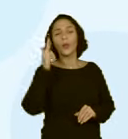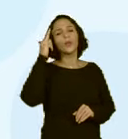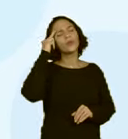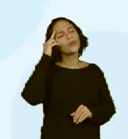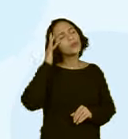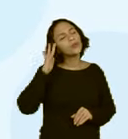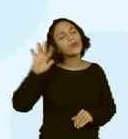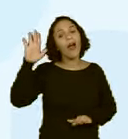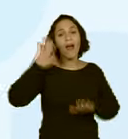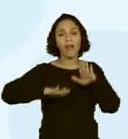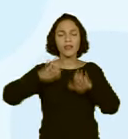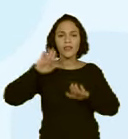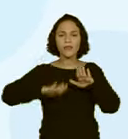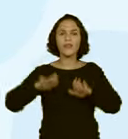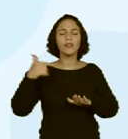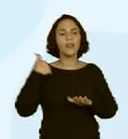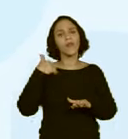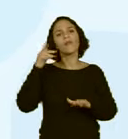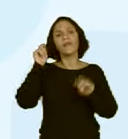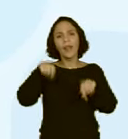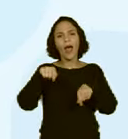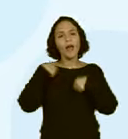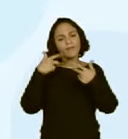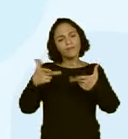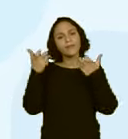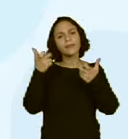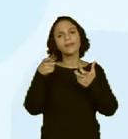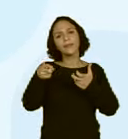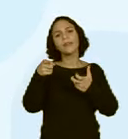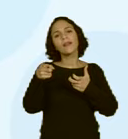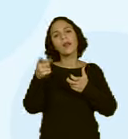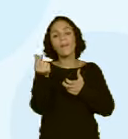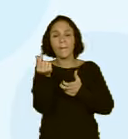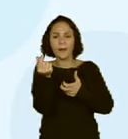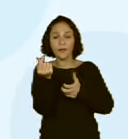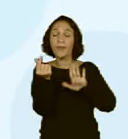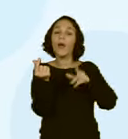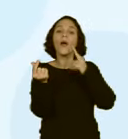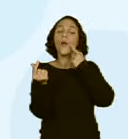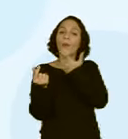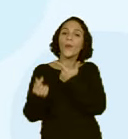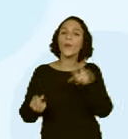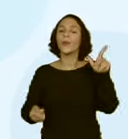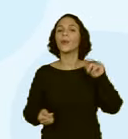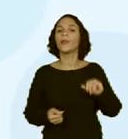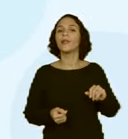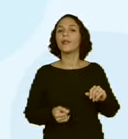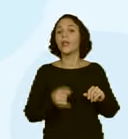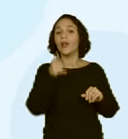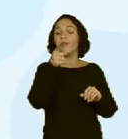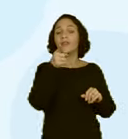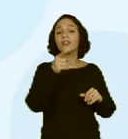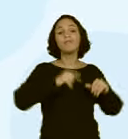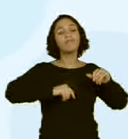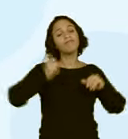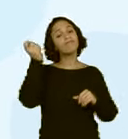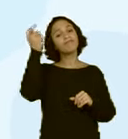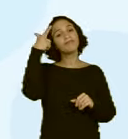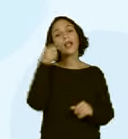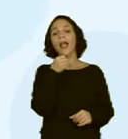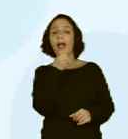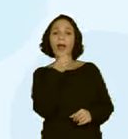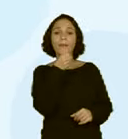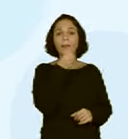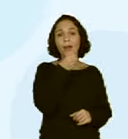sonhos a gente consegue definir claramente quanto custa. Agora, por exemplo, digamos que você tem o talento de cantar e que você